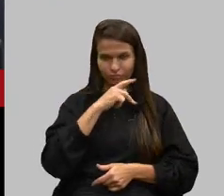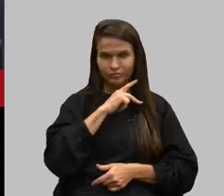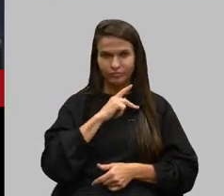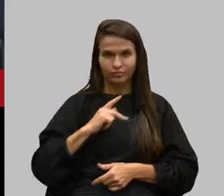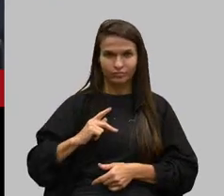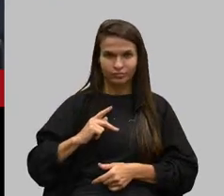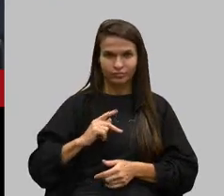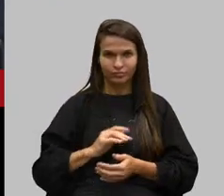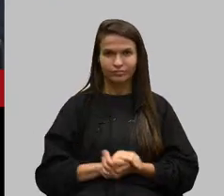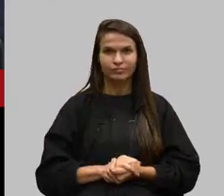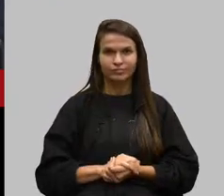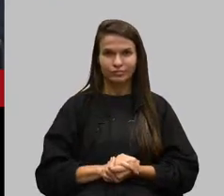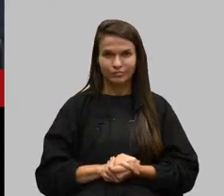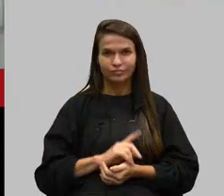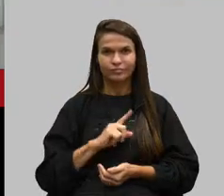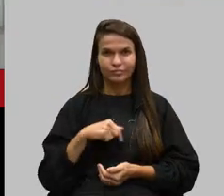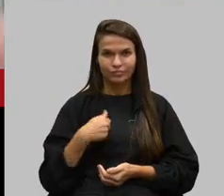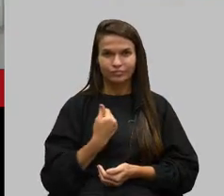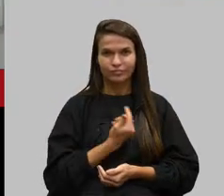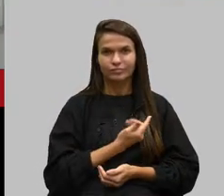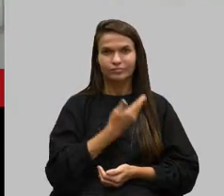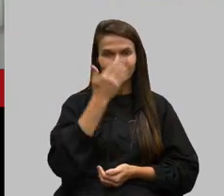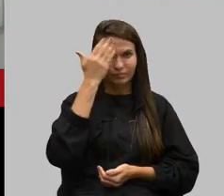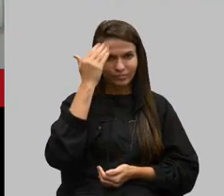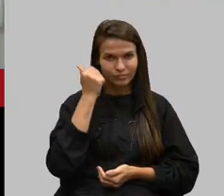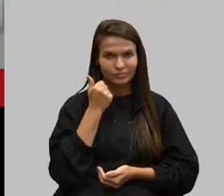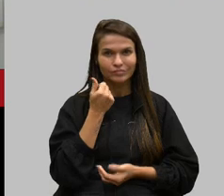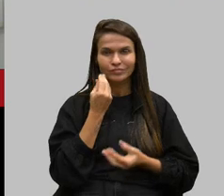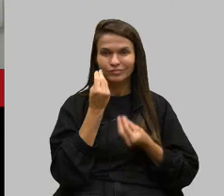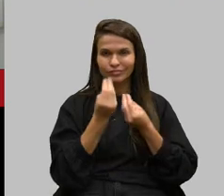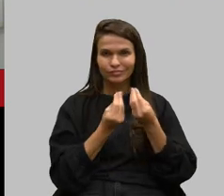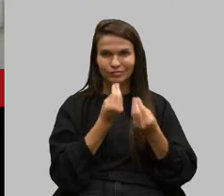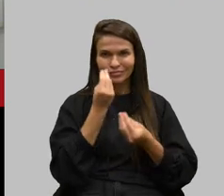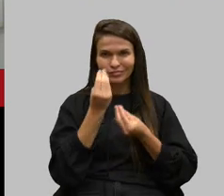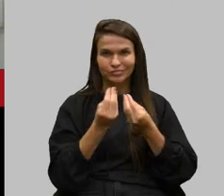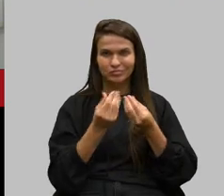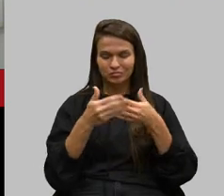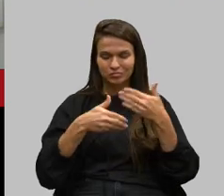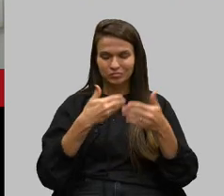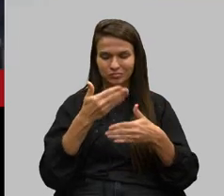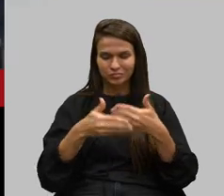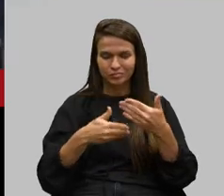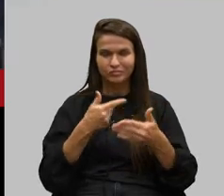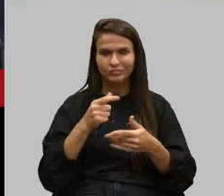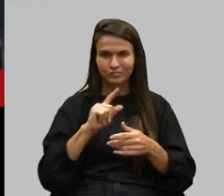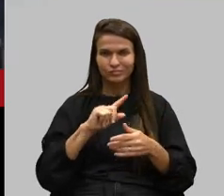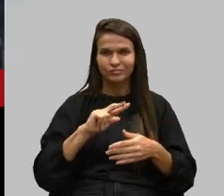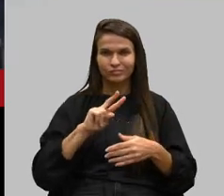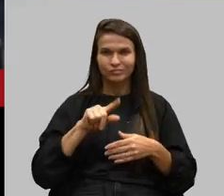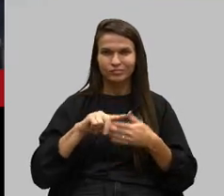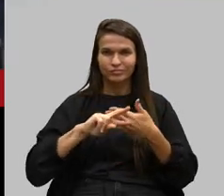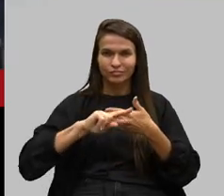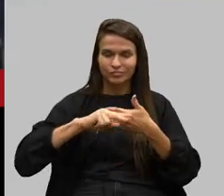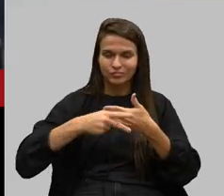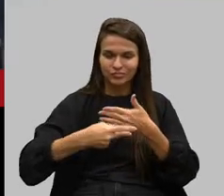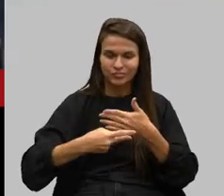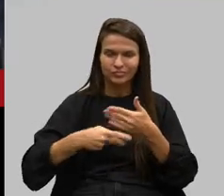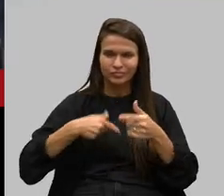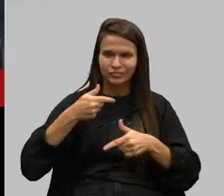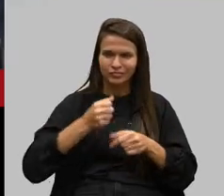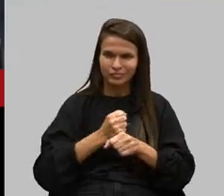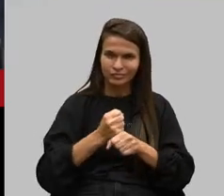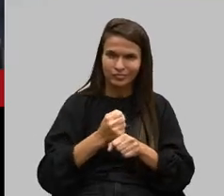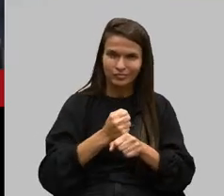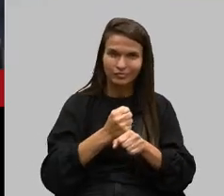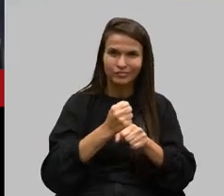então nós sabemos como conduzir o processo que é fruto de longos e anos longos